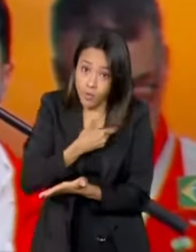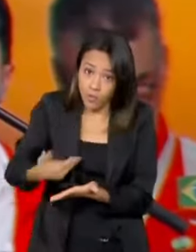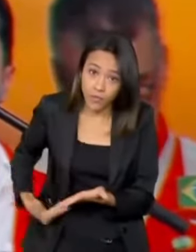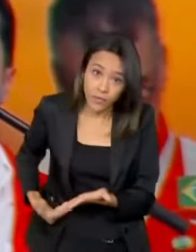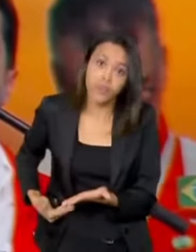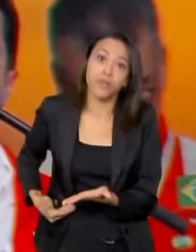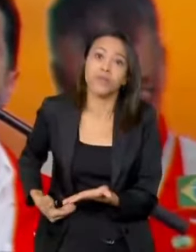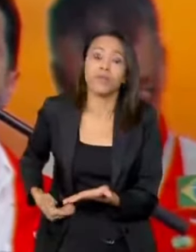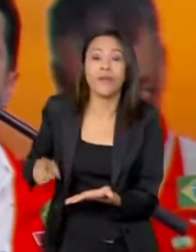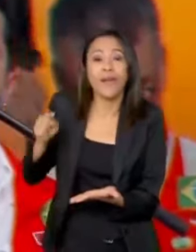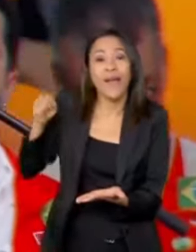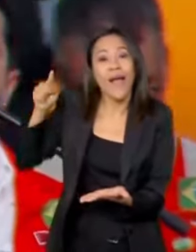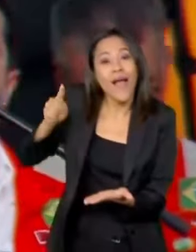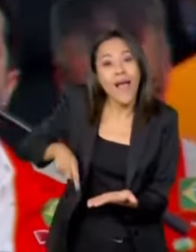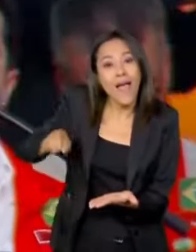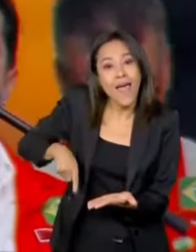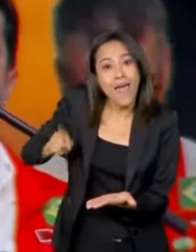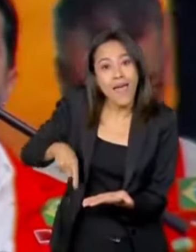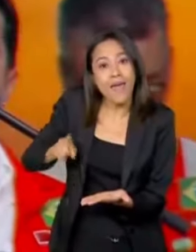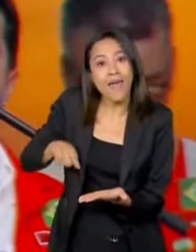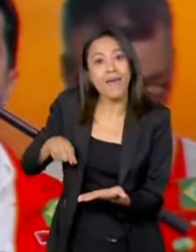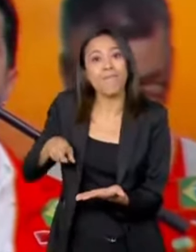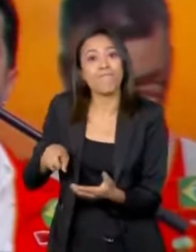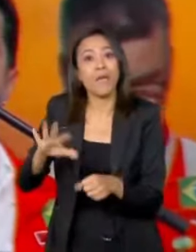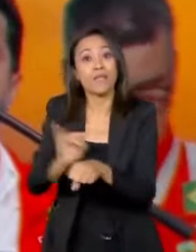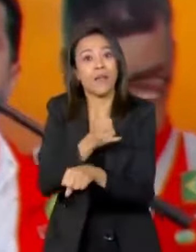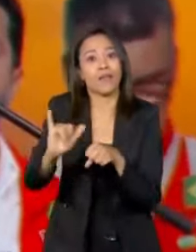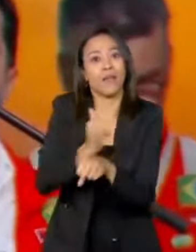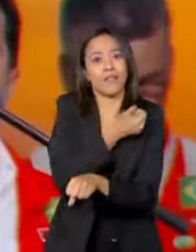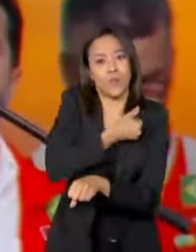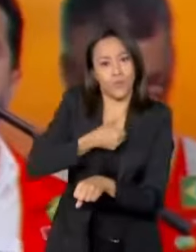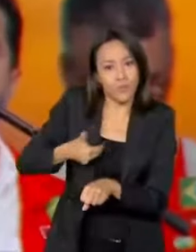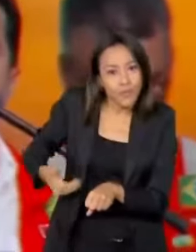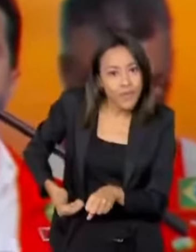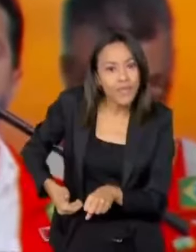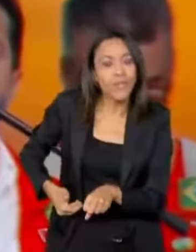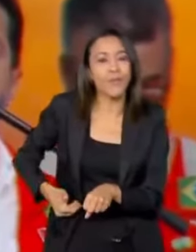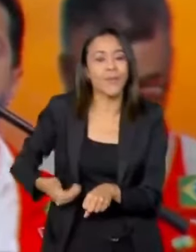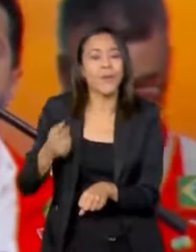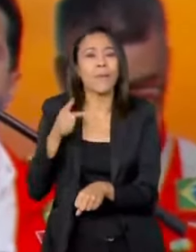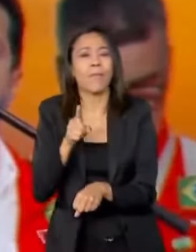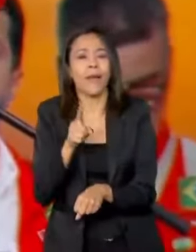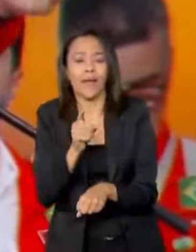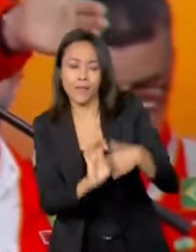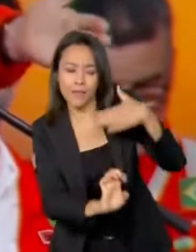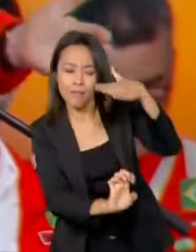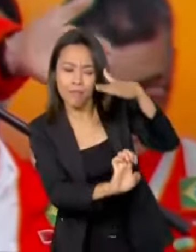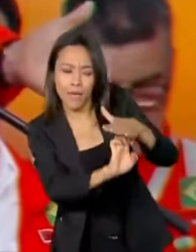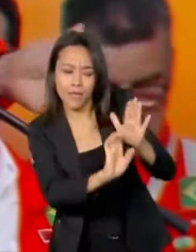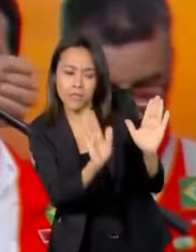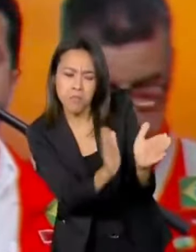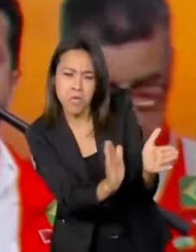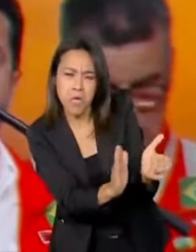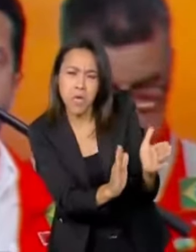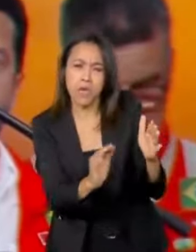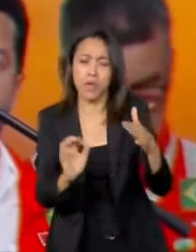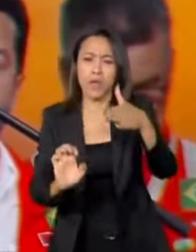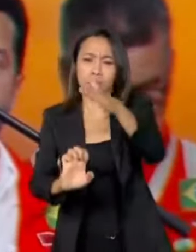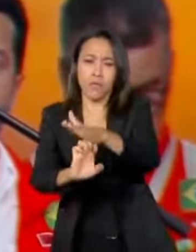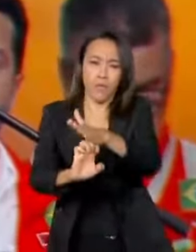é a possibilidade que o Estado tem de favorecer pequenas e médias empresas brasileiras